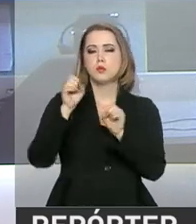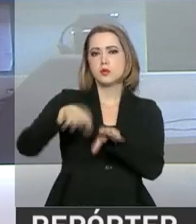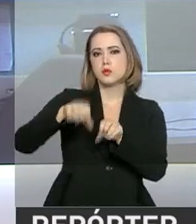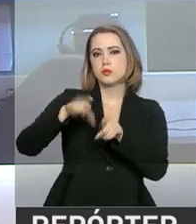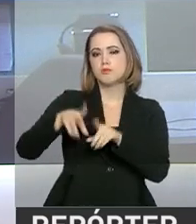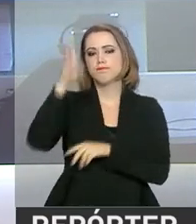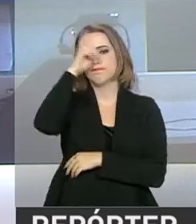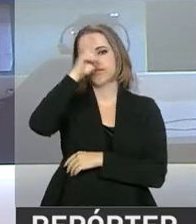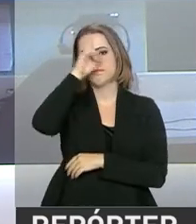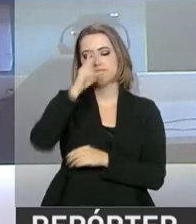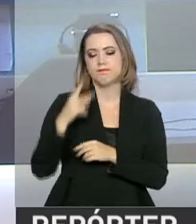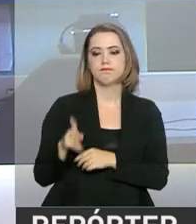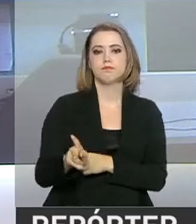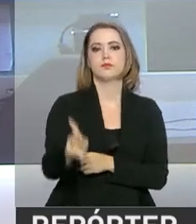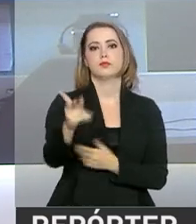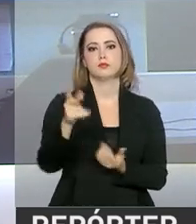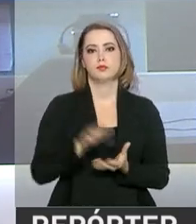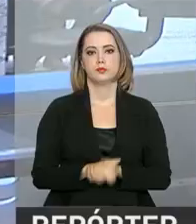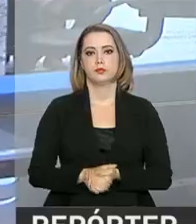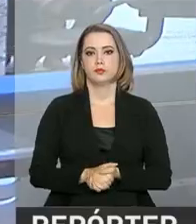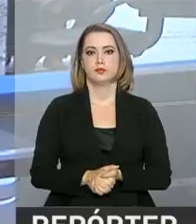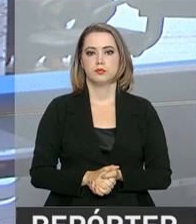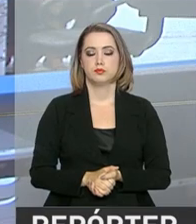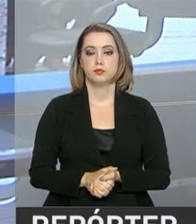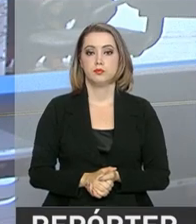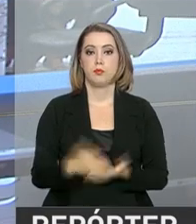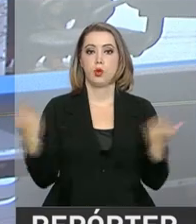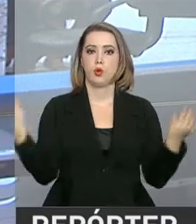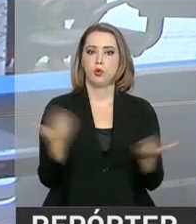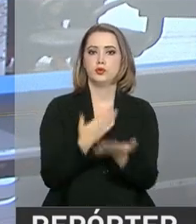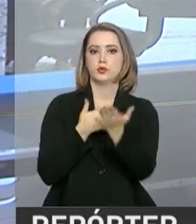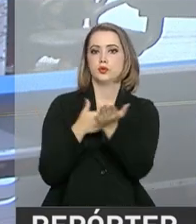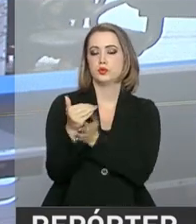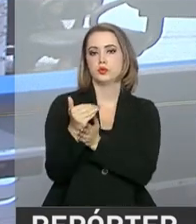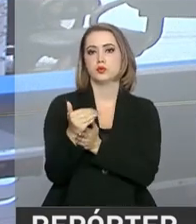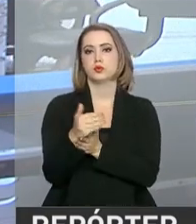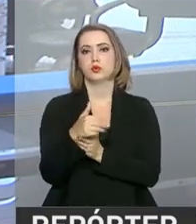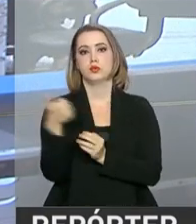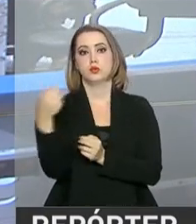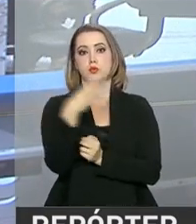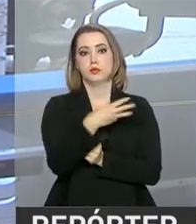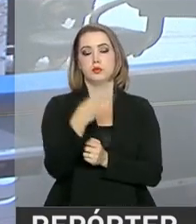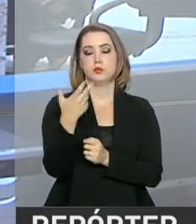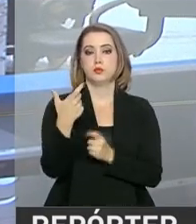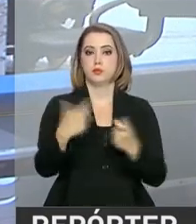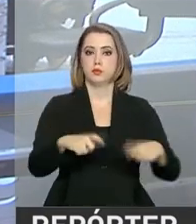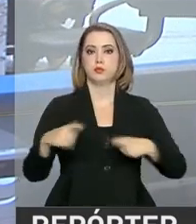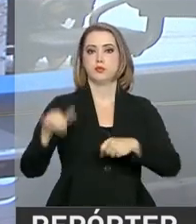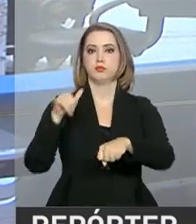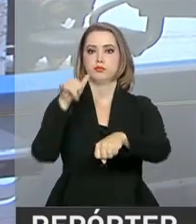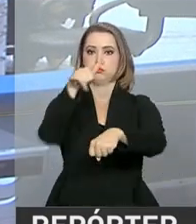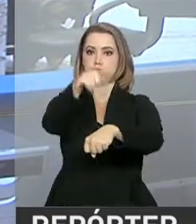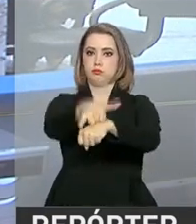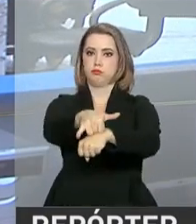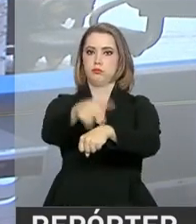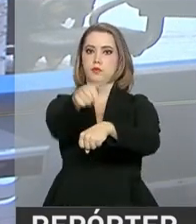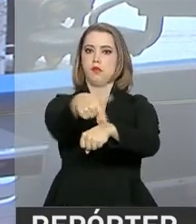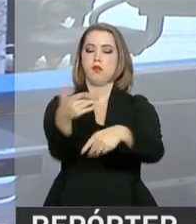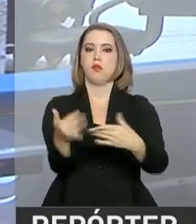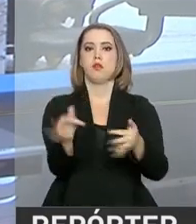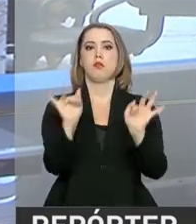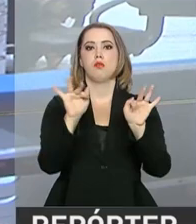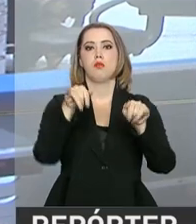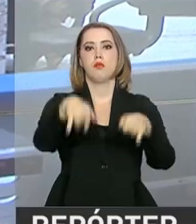serem lembradas eternamente. Começa hoje, em 13 aeroportos do país, a operação Fim de Ano da